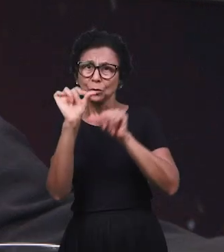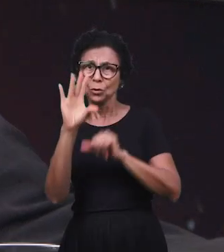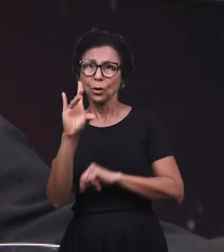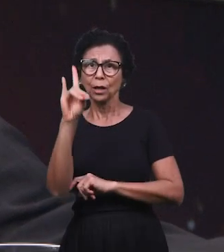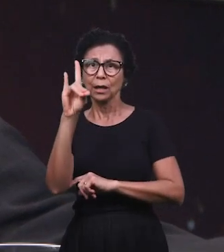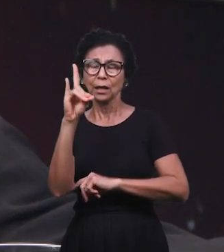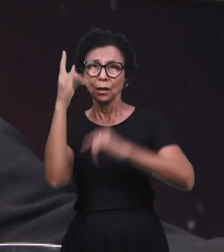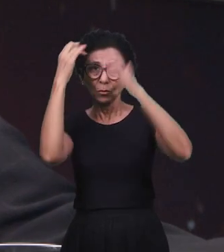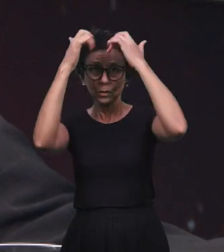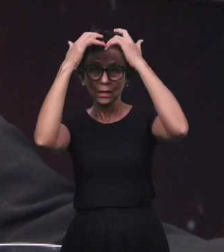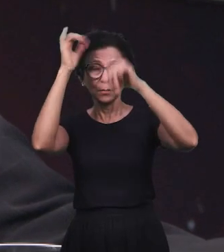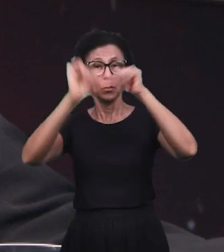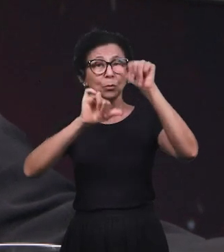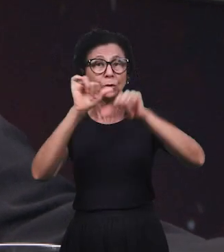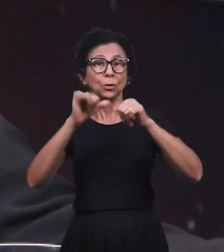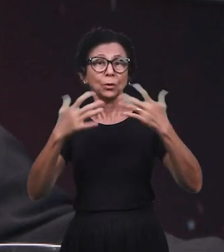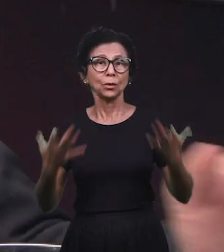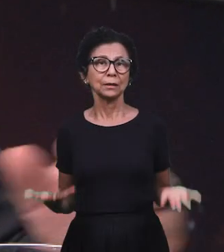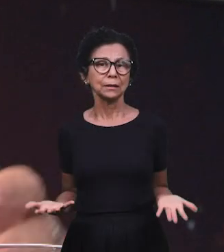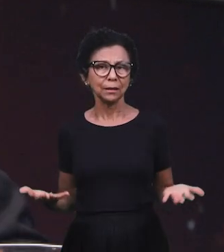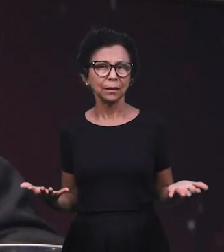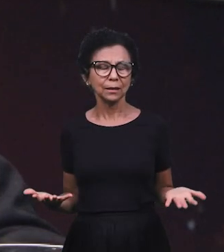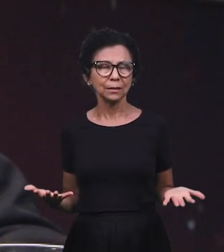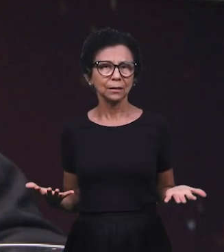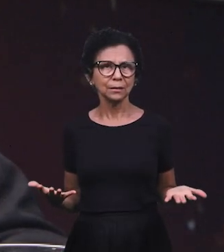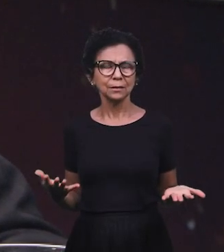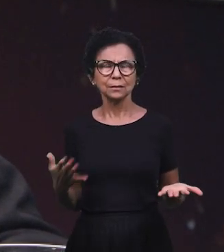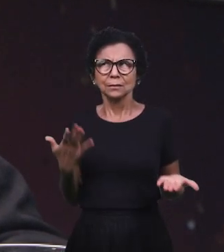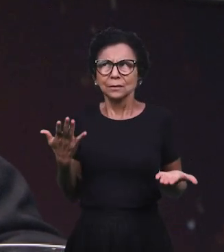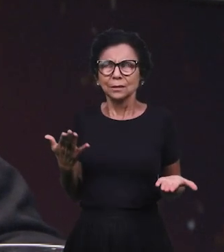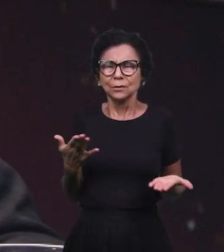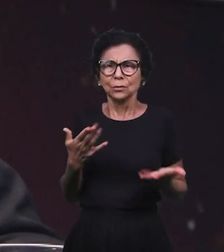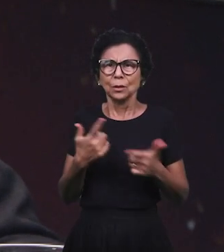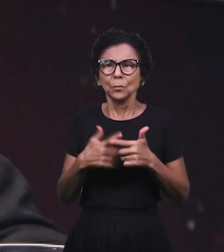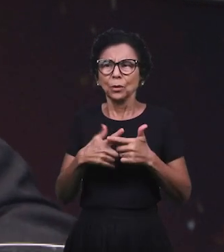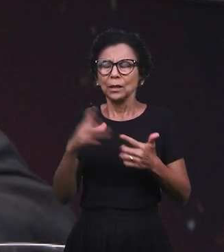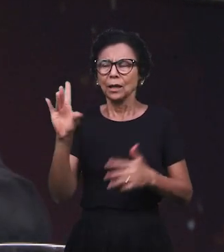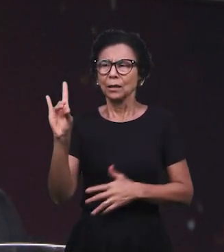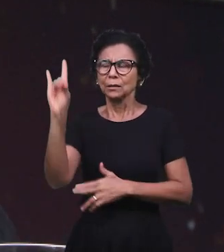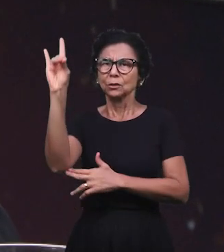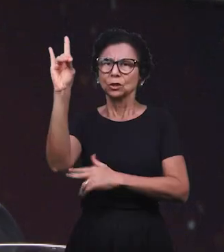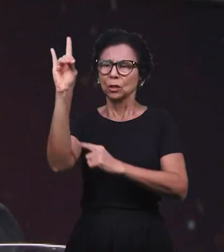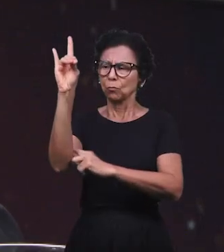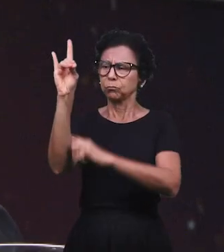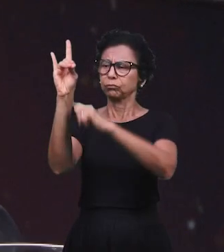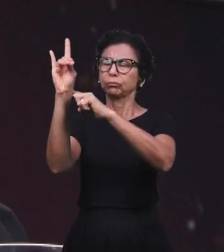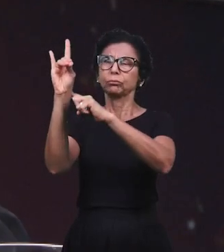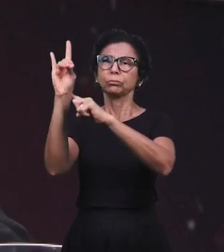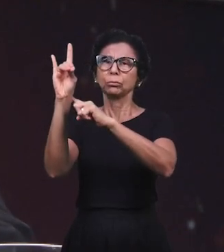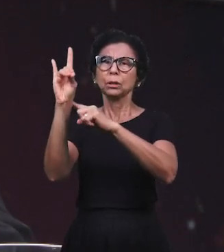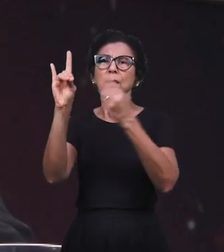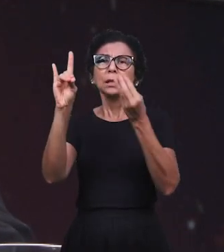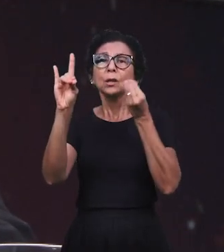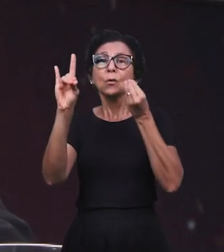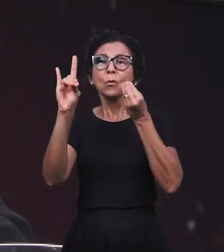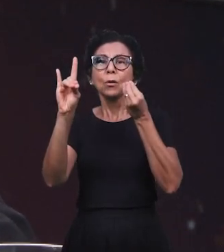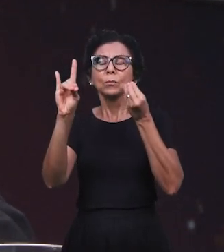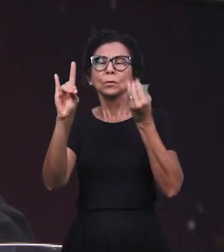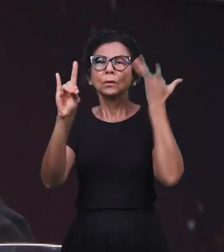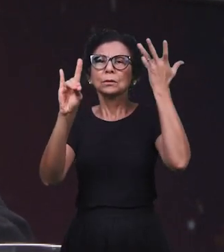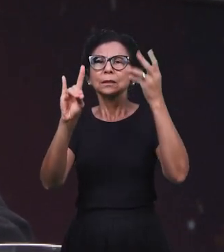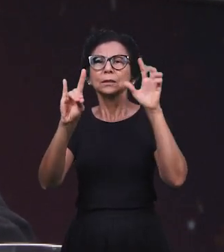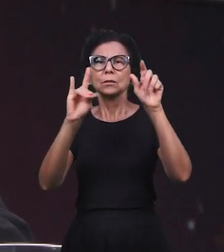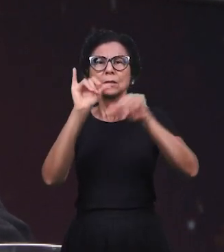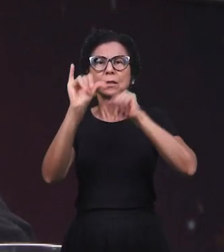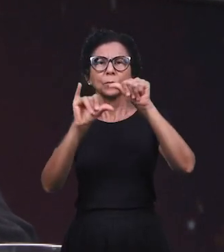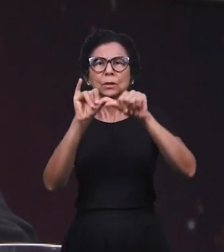nasceu primeiro, né? O ovo ou a galinha? Quem veio primeiro? O pescoço da girafa que cresceu ou o dispositivo para permitir que ela bebesse água?